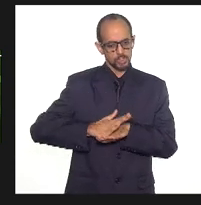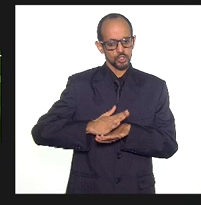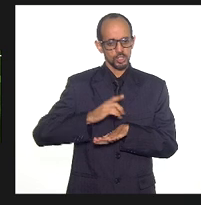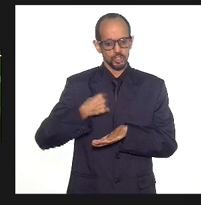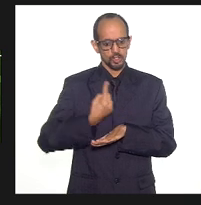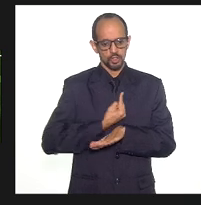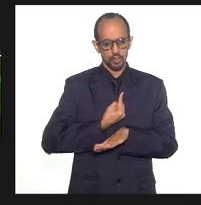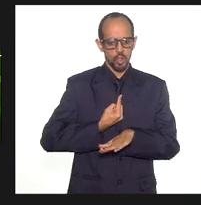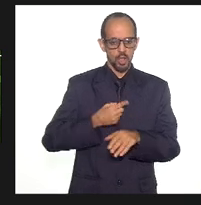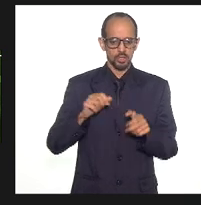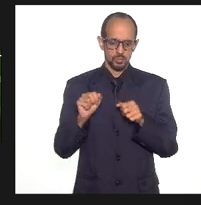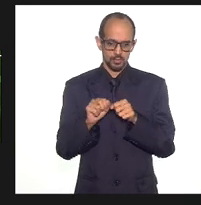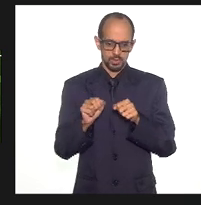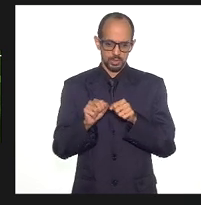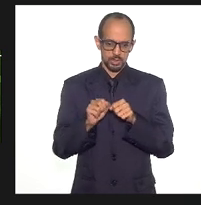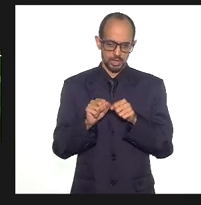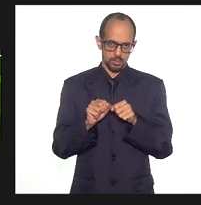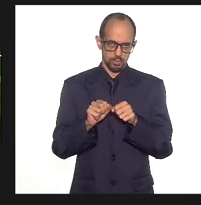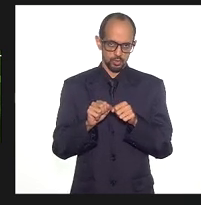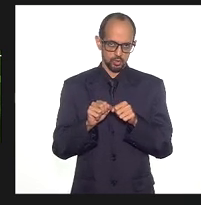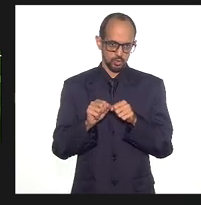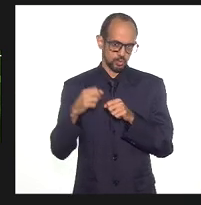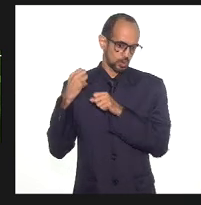dos últimos anos, né? É importante que a gente